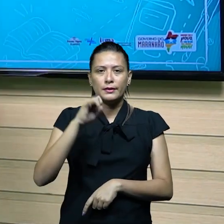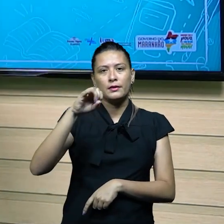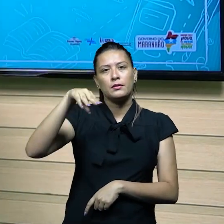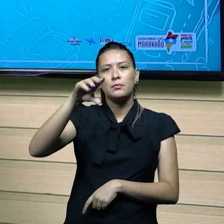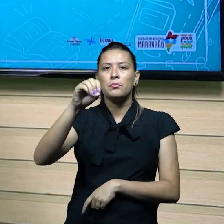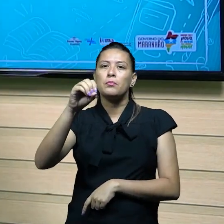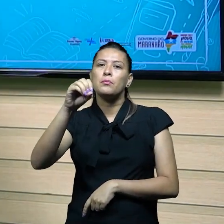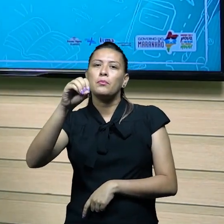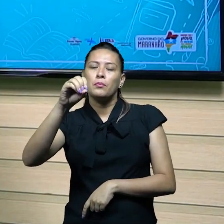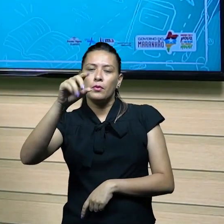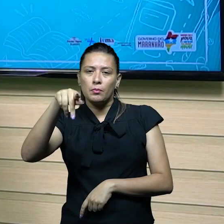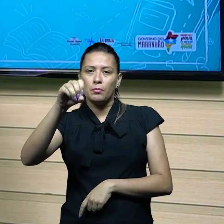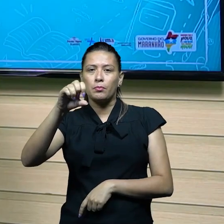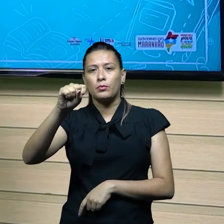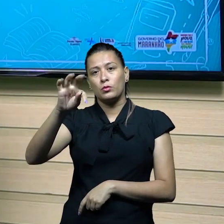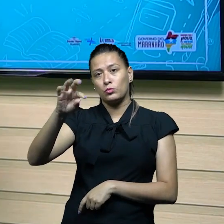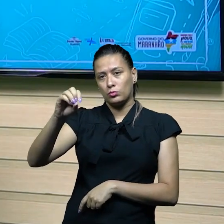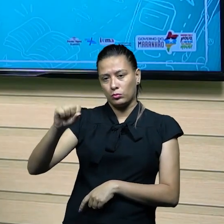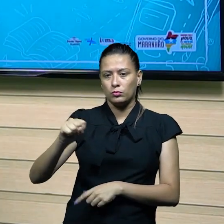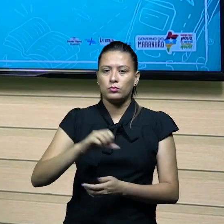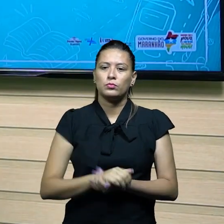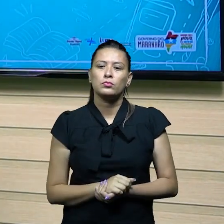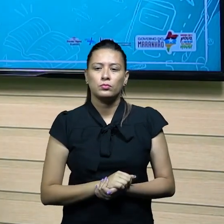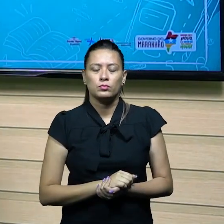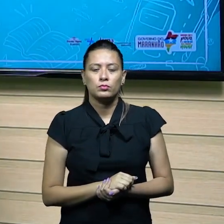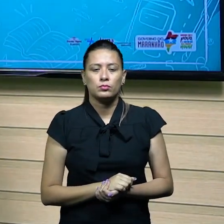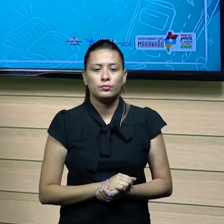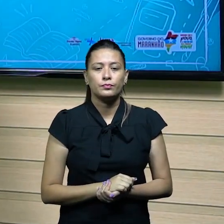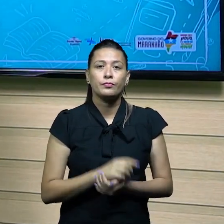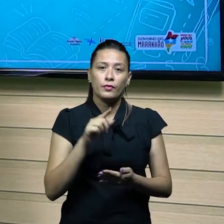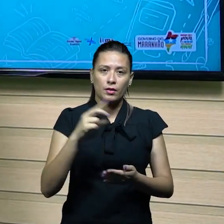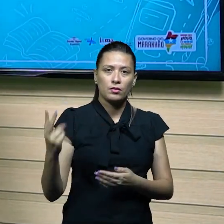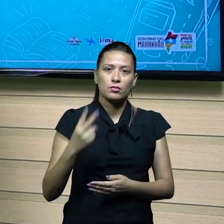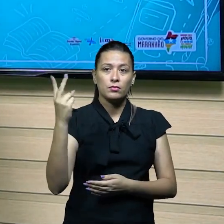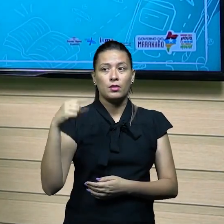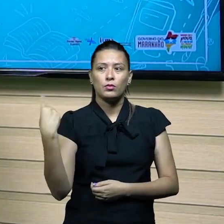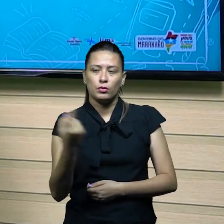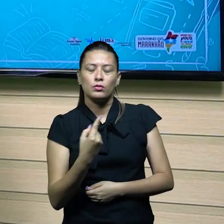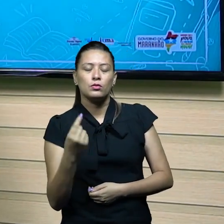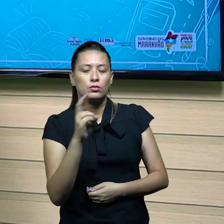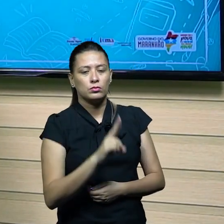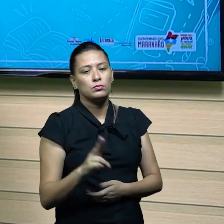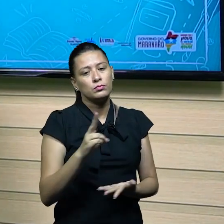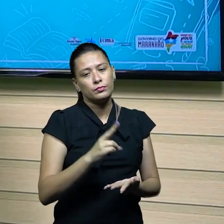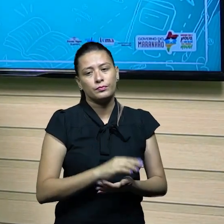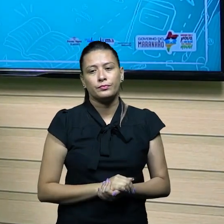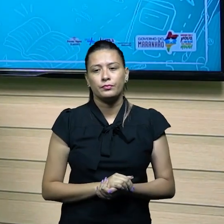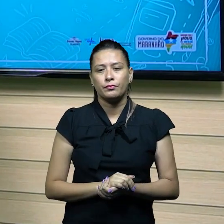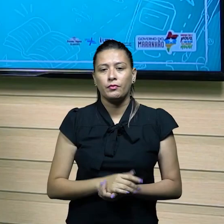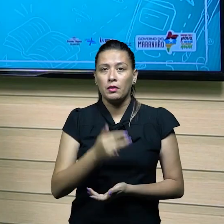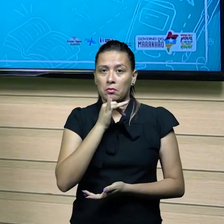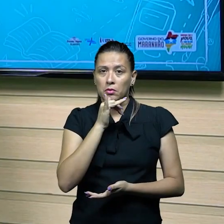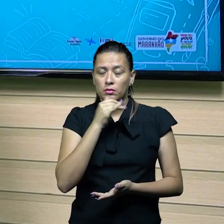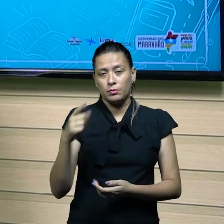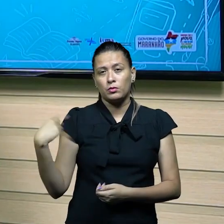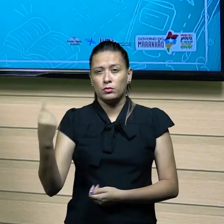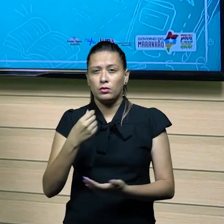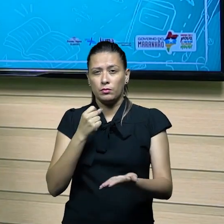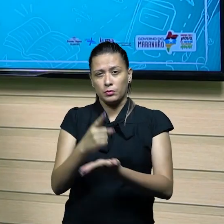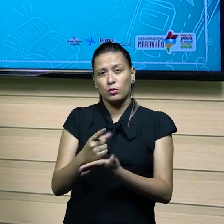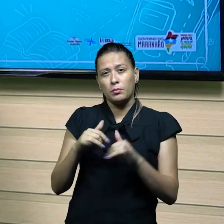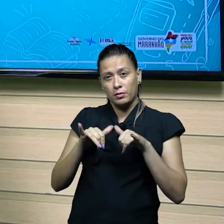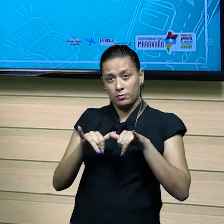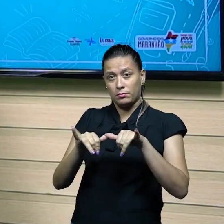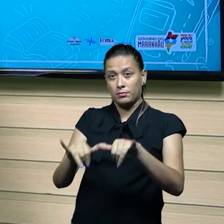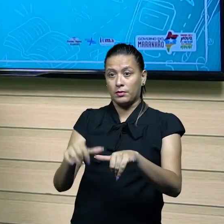naquele valor que nós estamos adquirindo, tá? Por exemplo, quando nós vamos fazer uma compra de supermercado, normalmente hoje nas nossas notas que recebemos